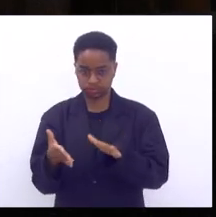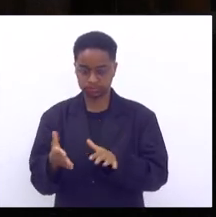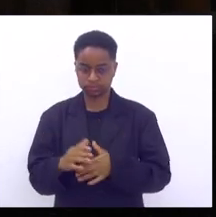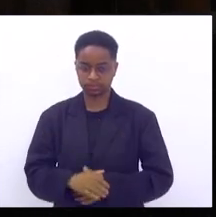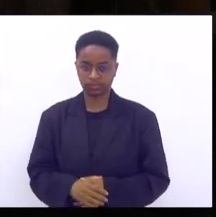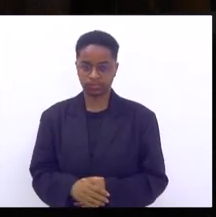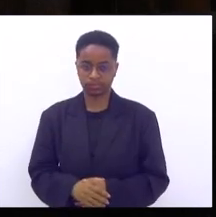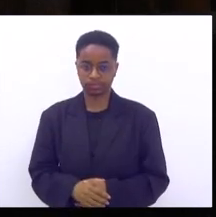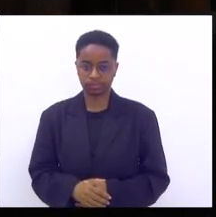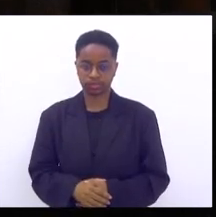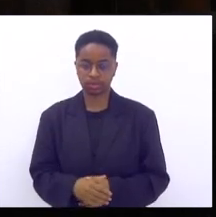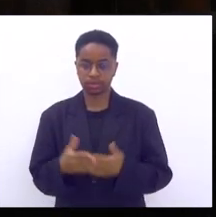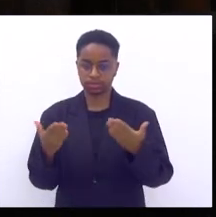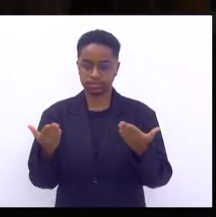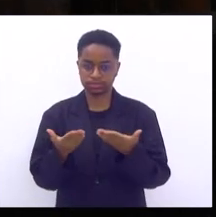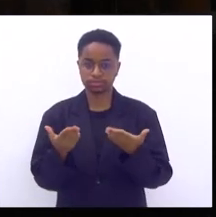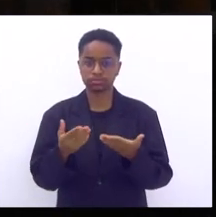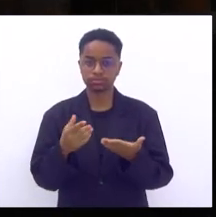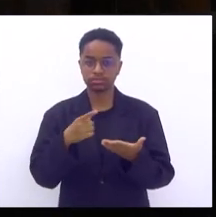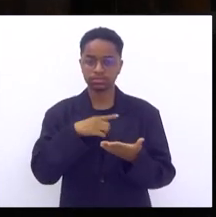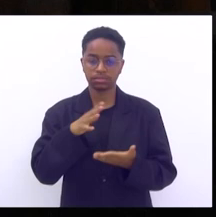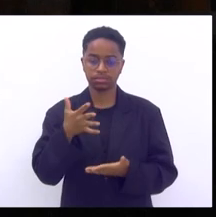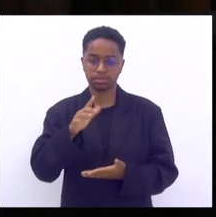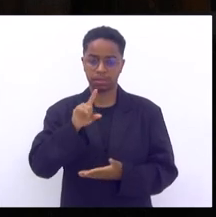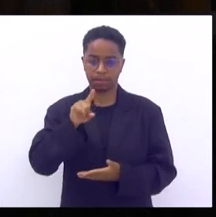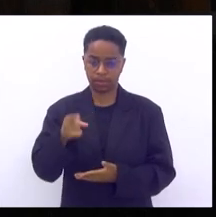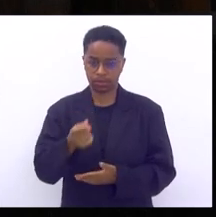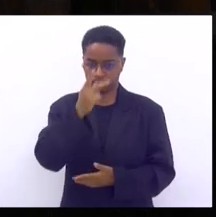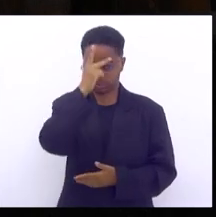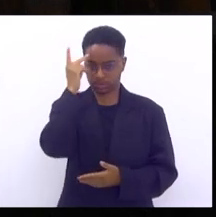Essa altura já chegou talvez a mais de 1.000.